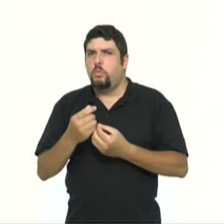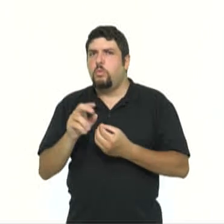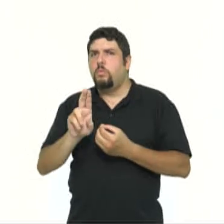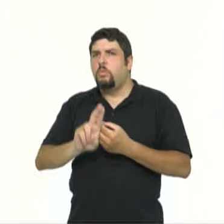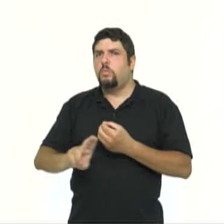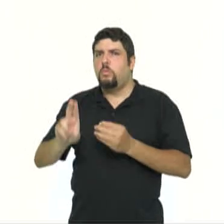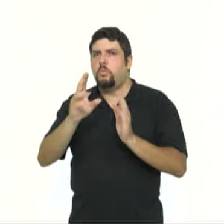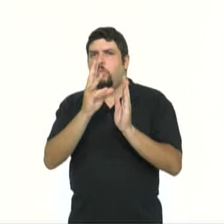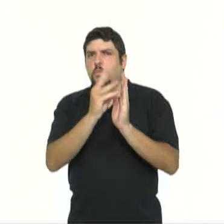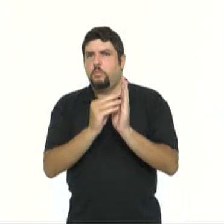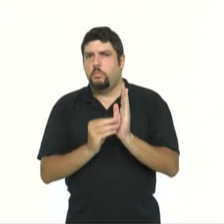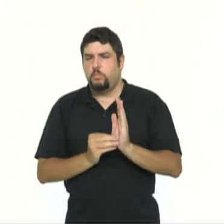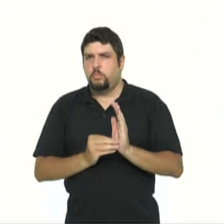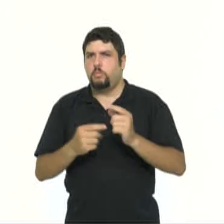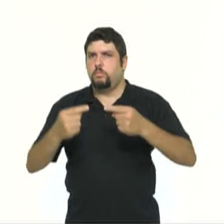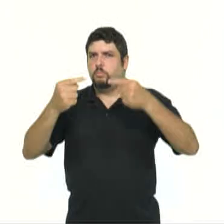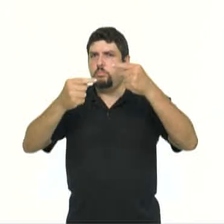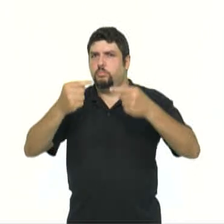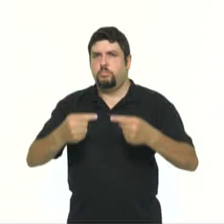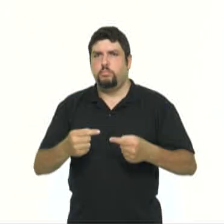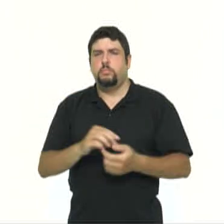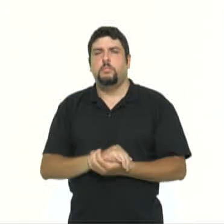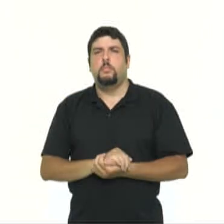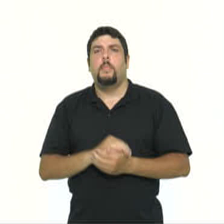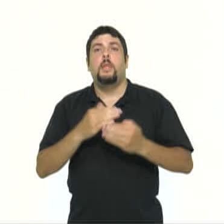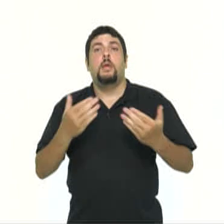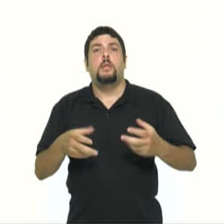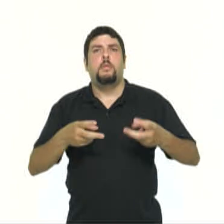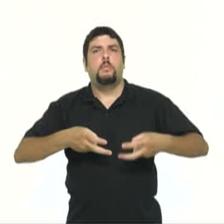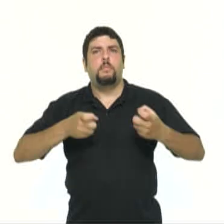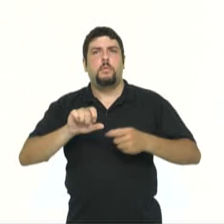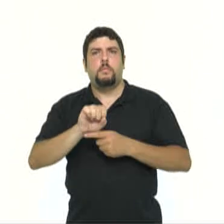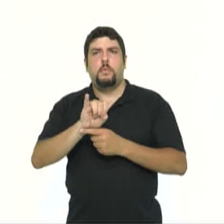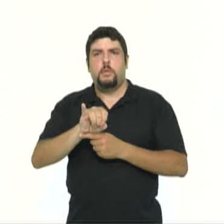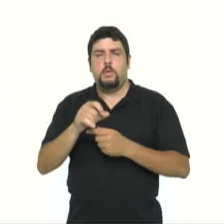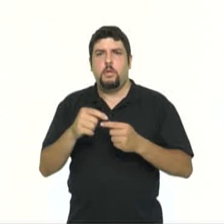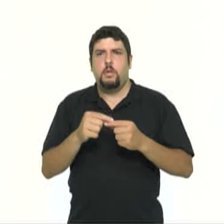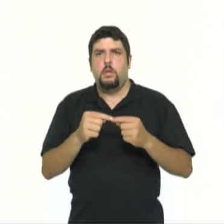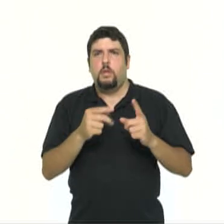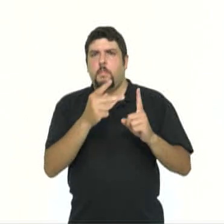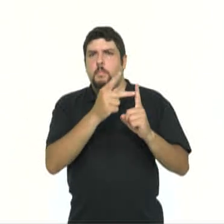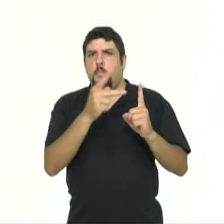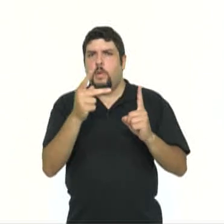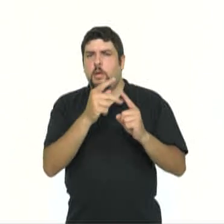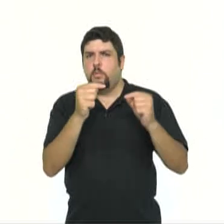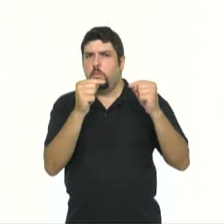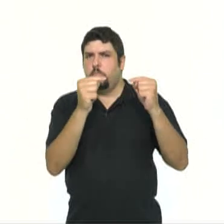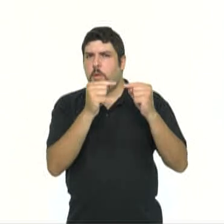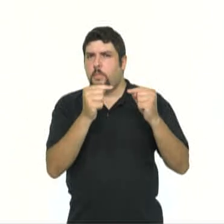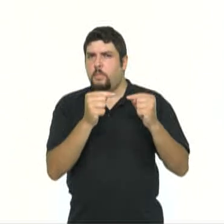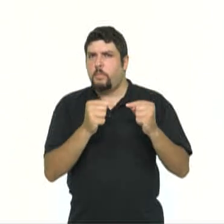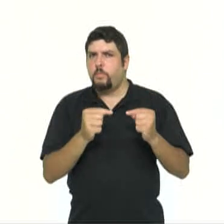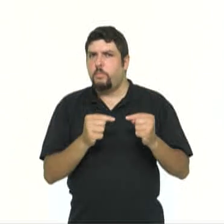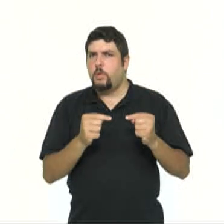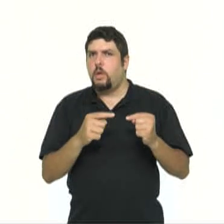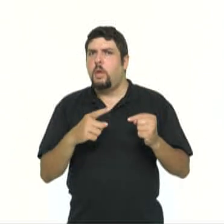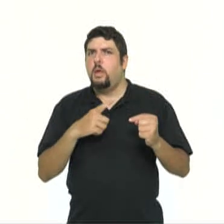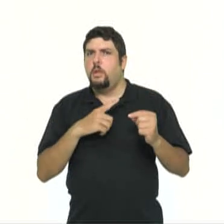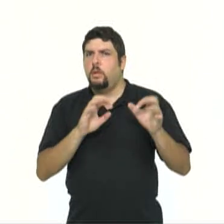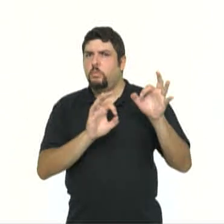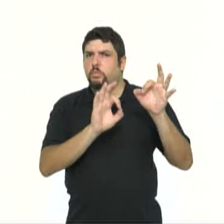argumentação. Portanto, observará se os parágrafos da sua redação estão